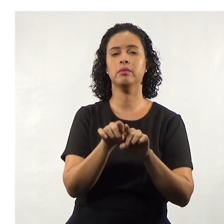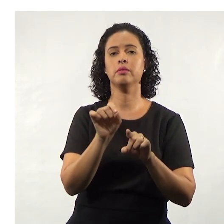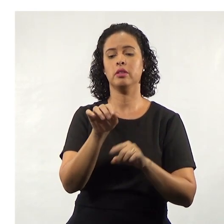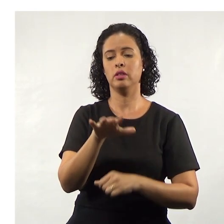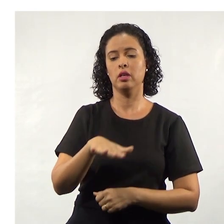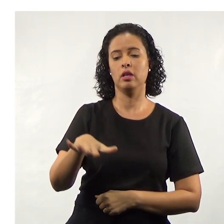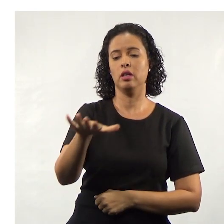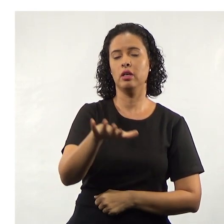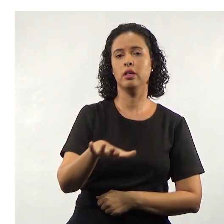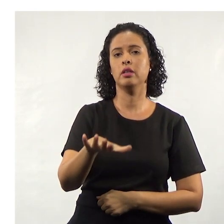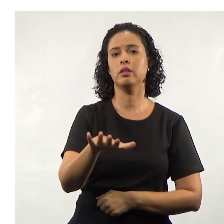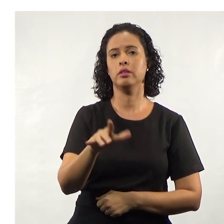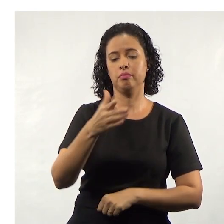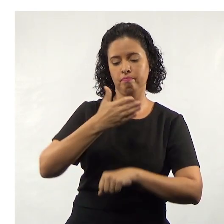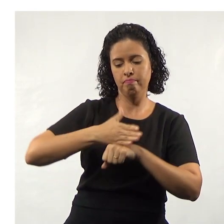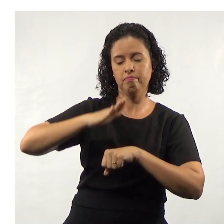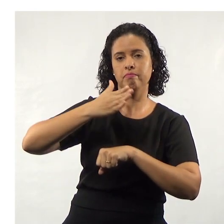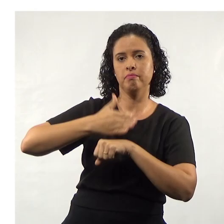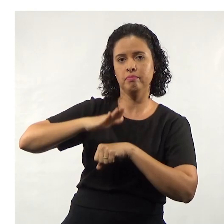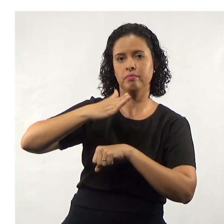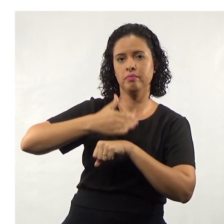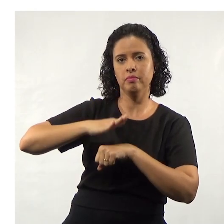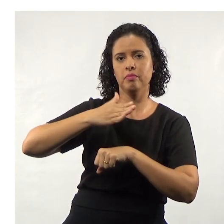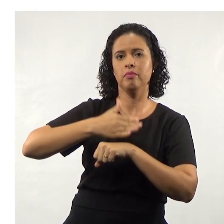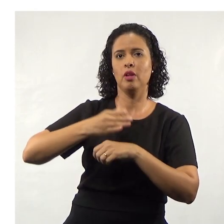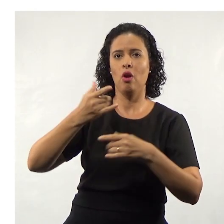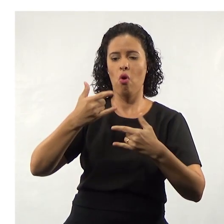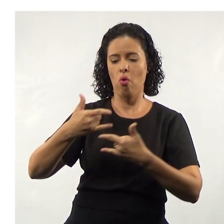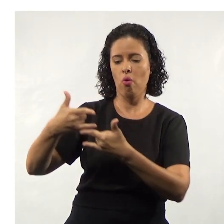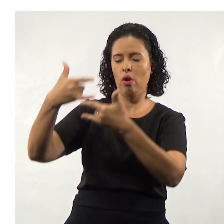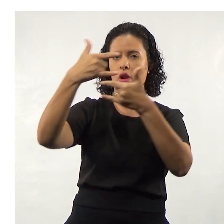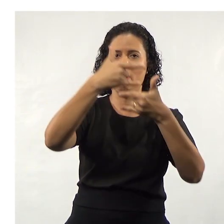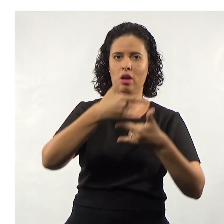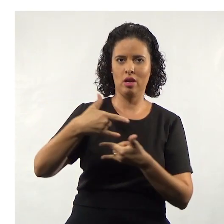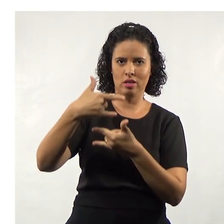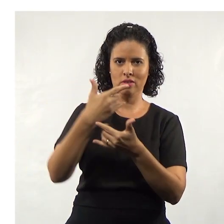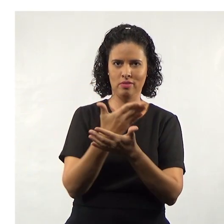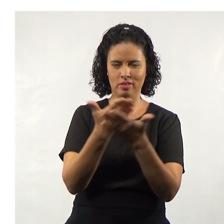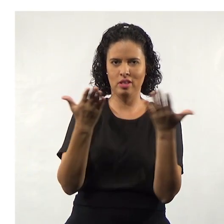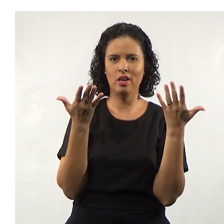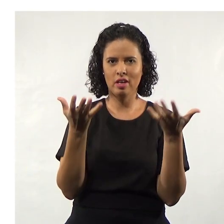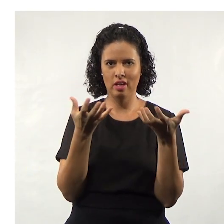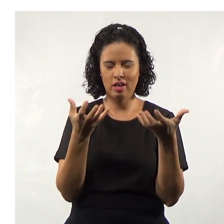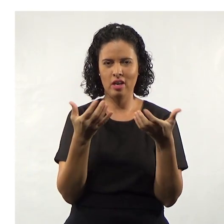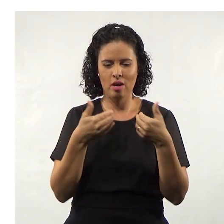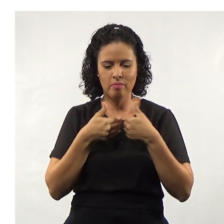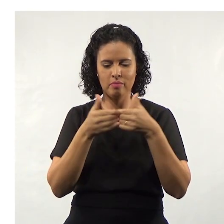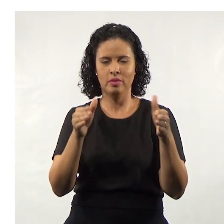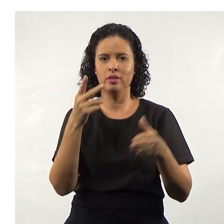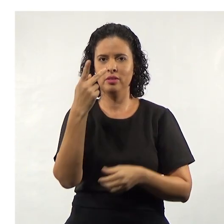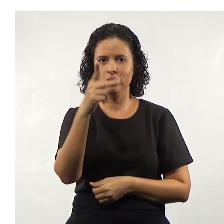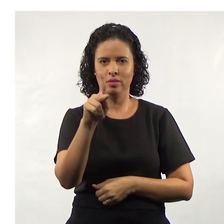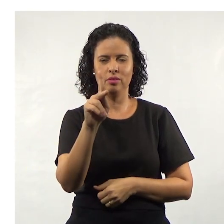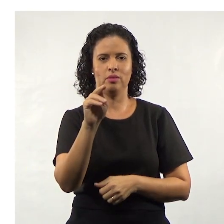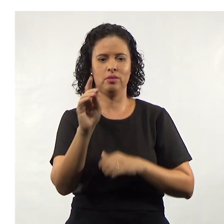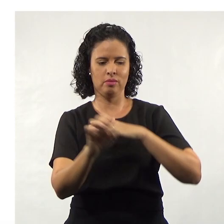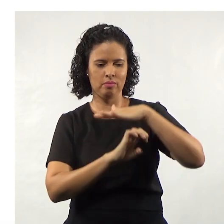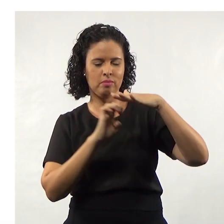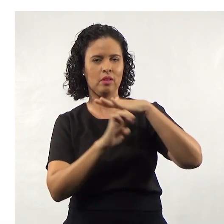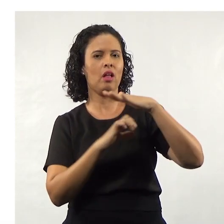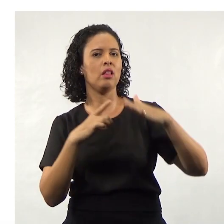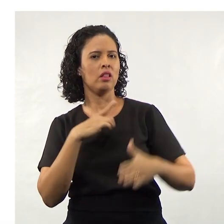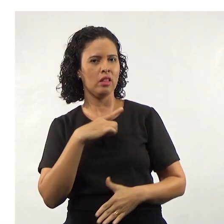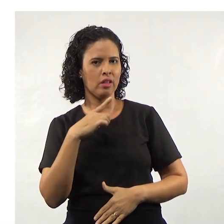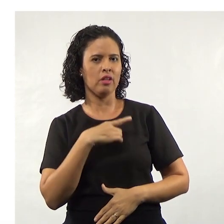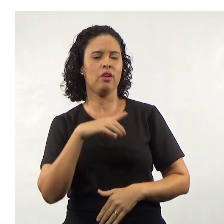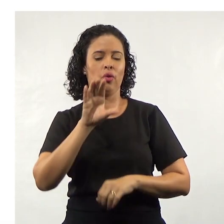atuam na parte de treinamentos online. Olha só, você que quer abrir a sua empresa, tem muito curso